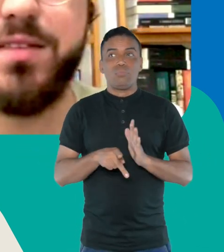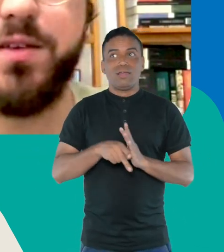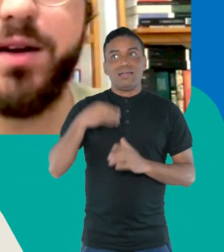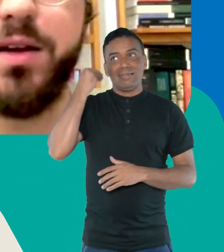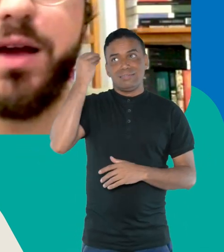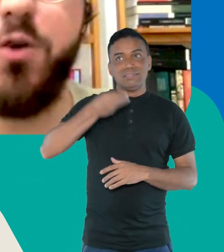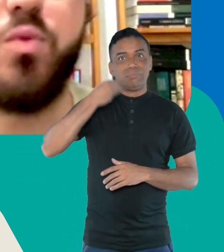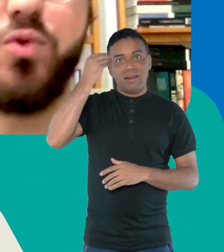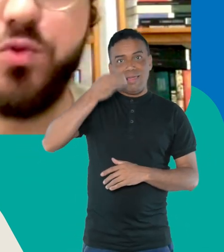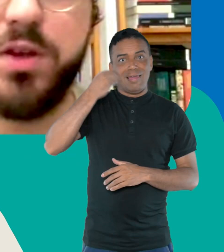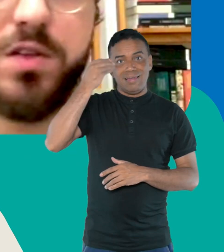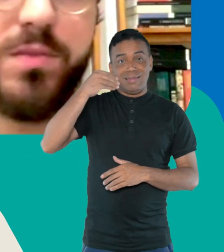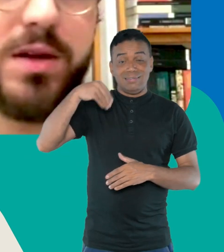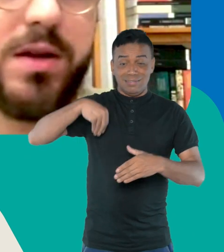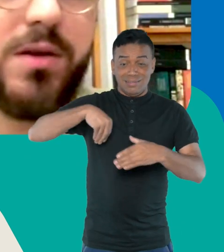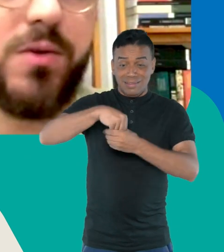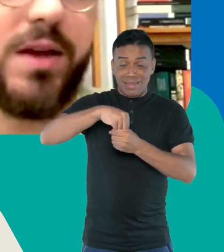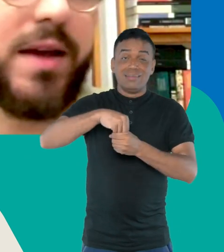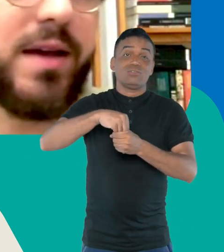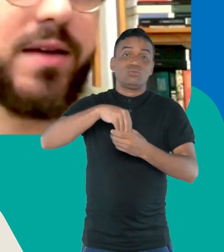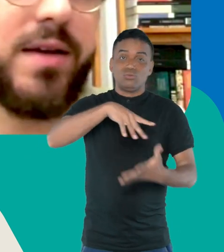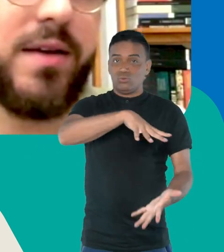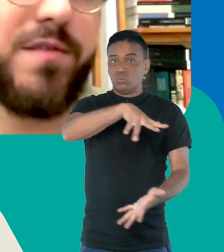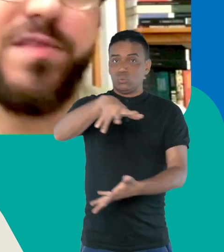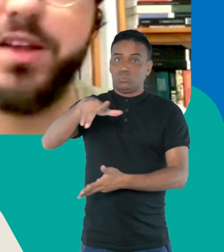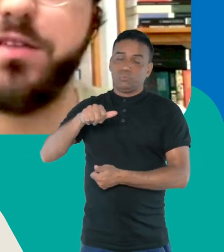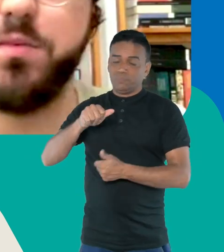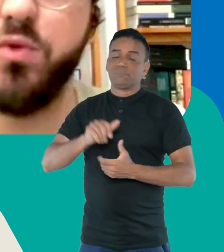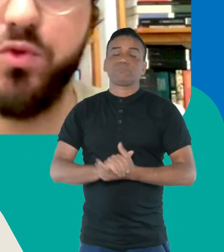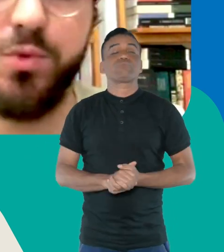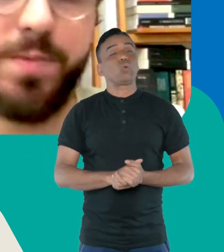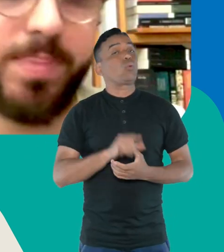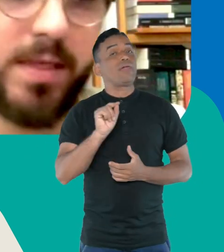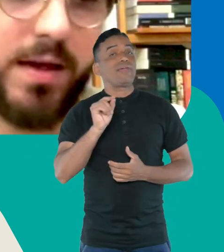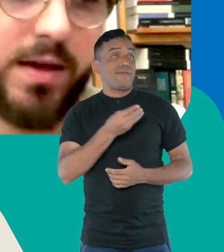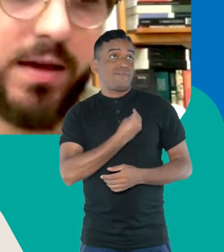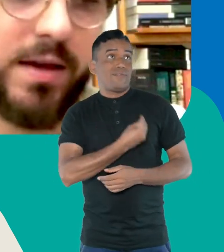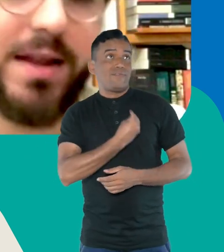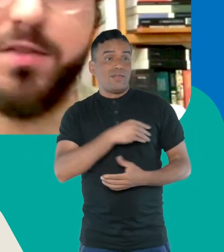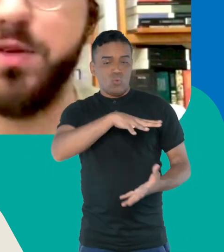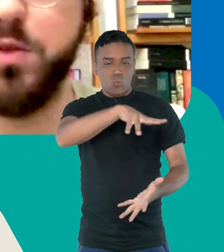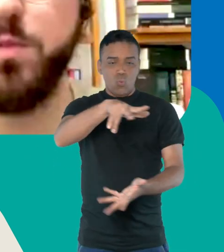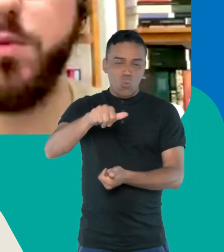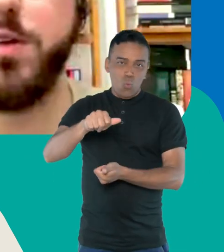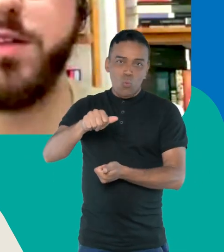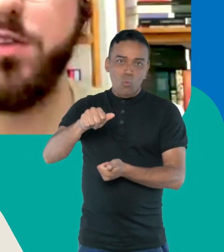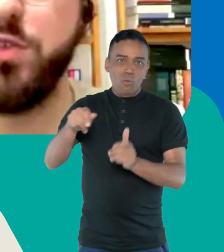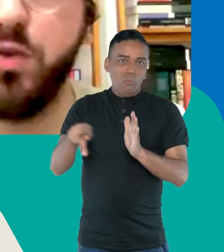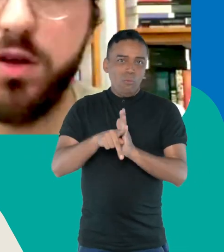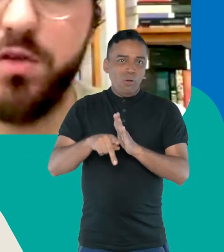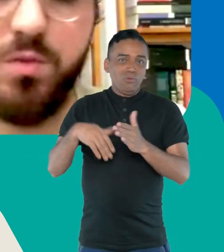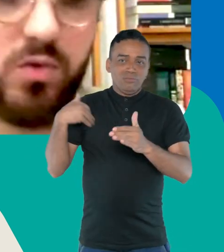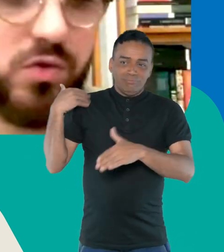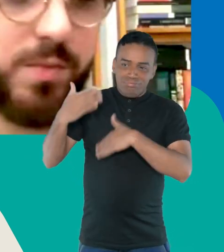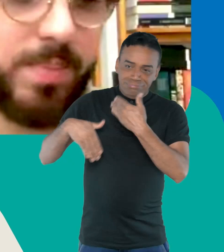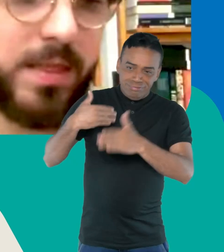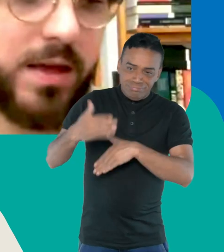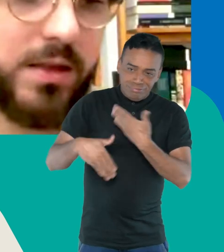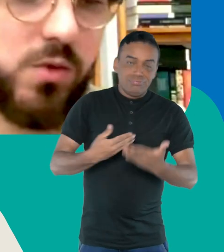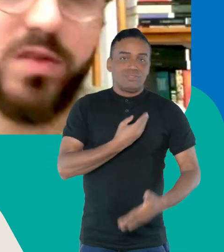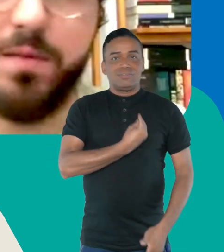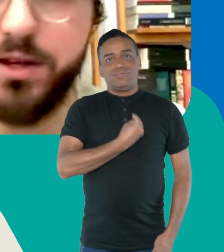experiências em relação ao mundo mesmo, ao que é viver nesse mundo, em relação às suas próprias trajetórias, o